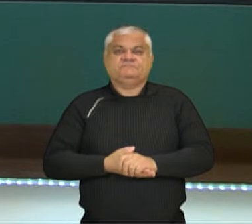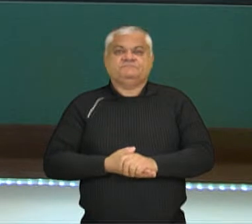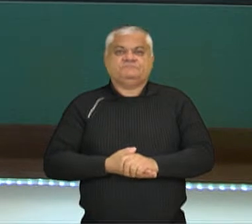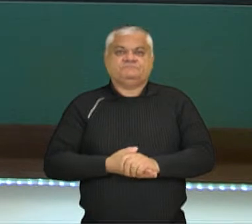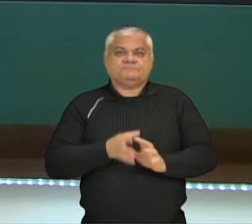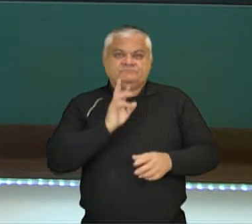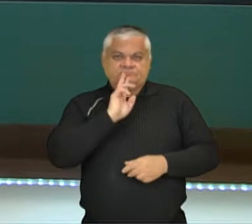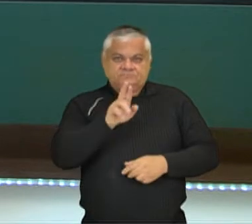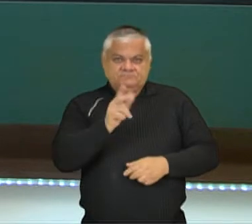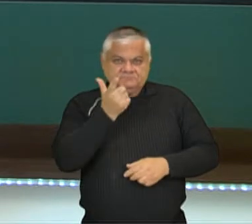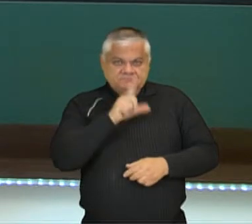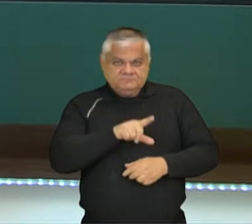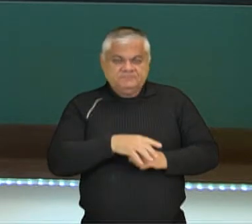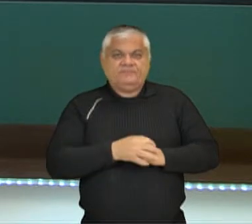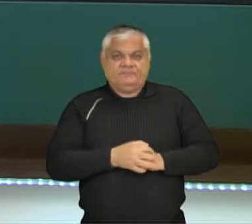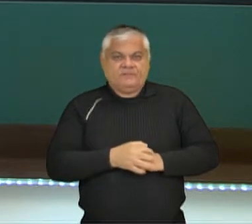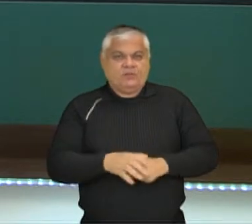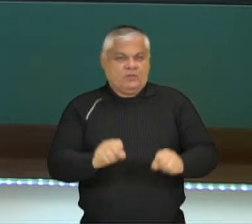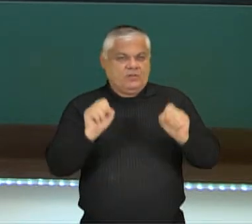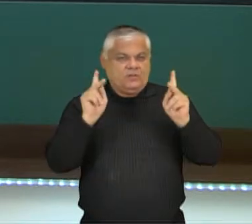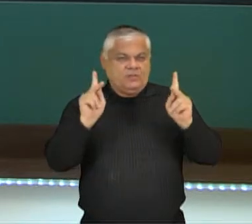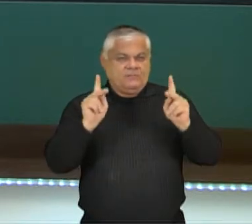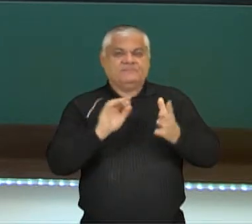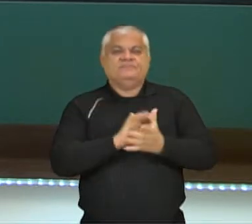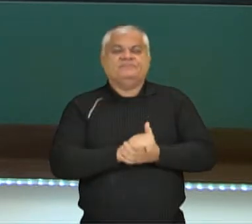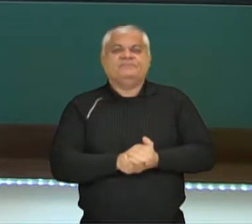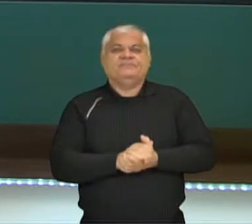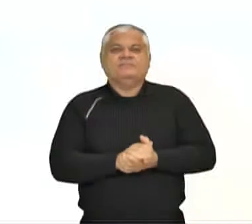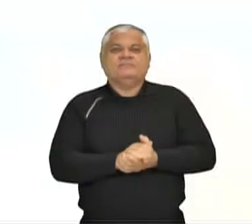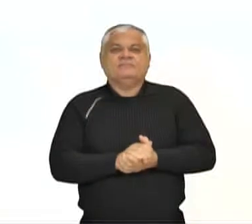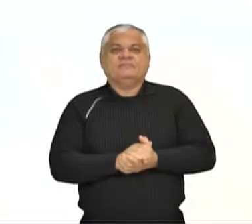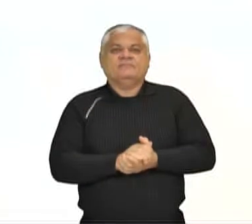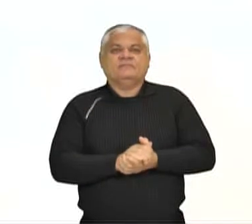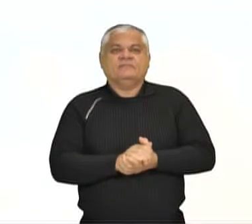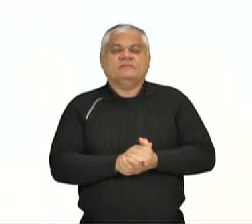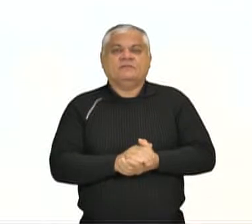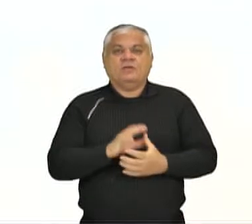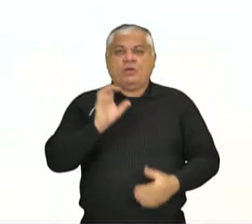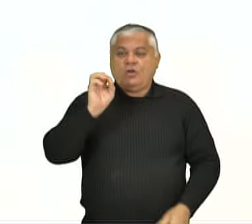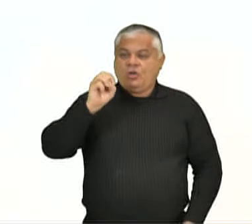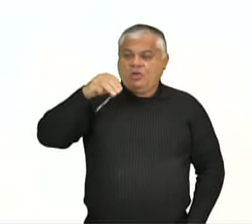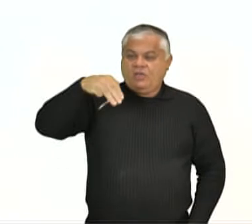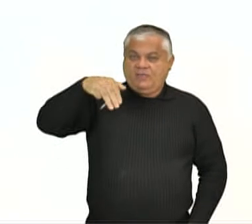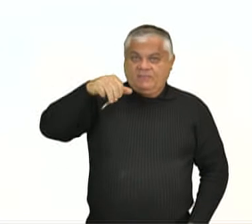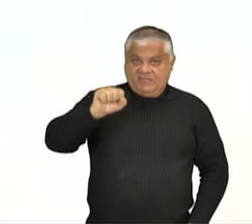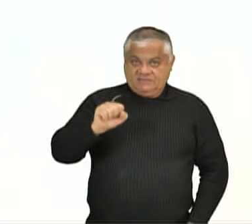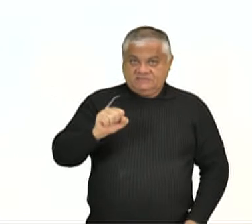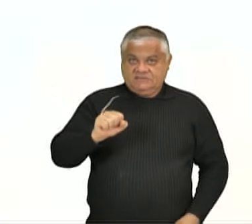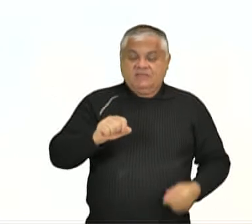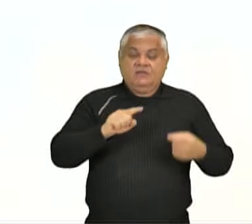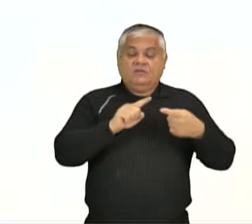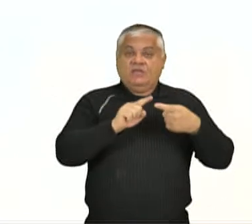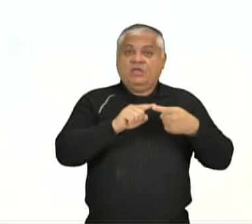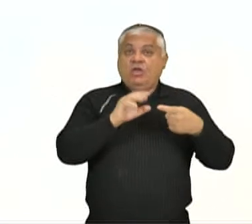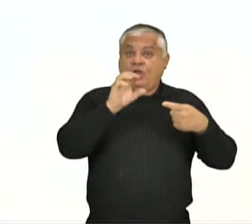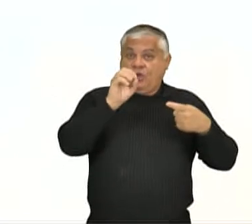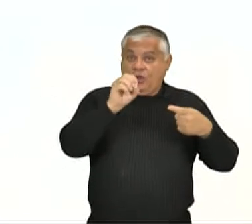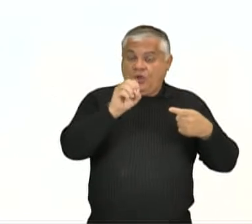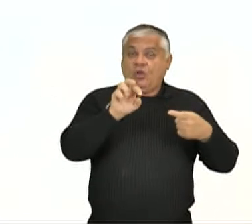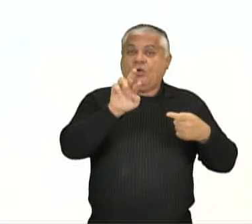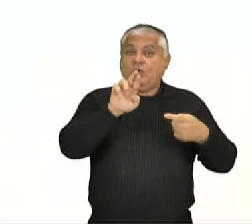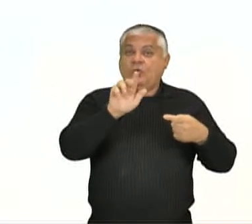Respondido? Boa. OMS, A OMS